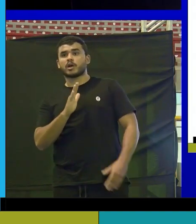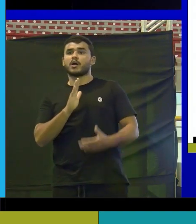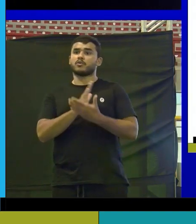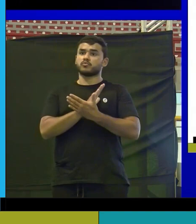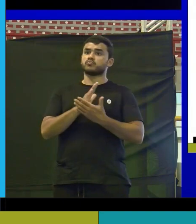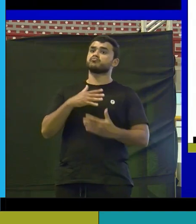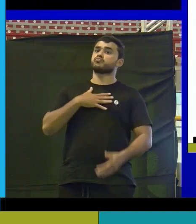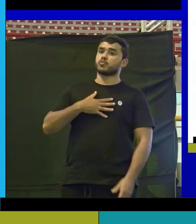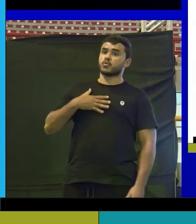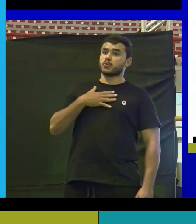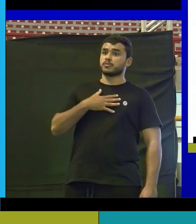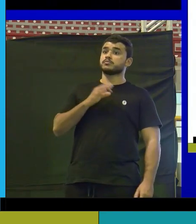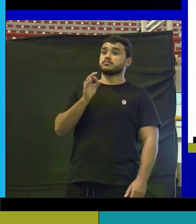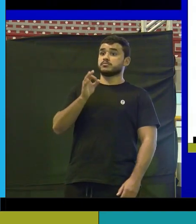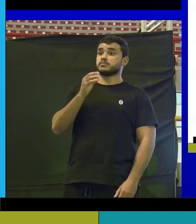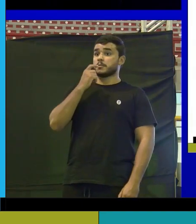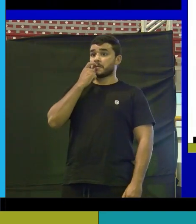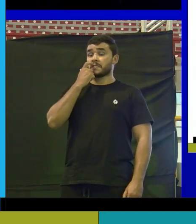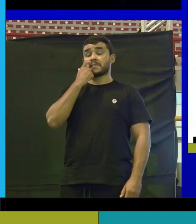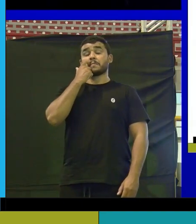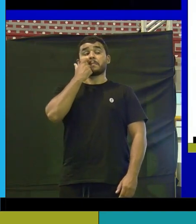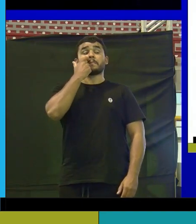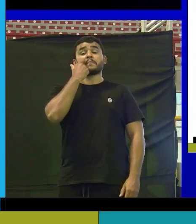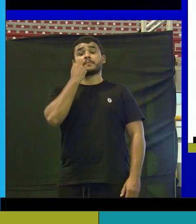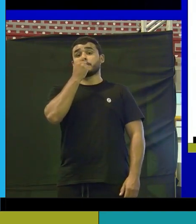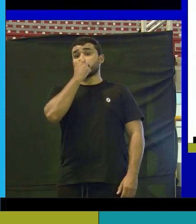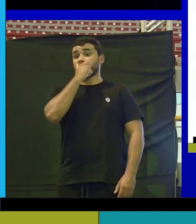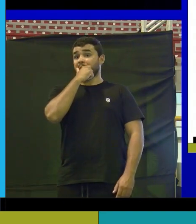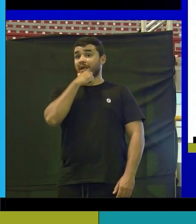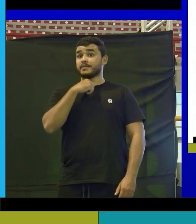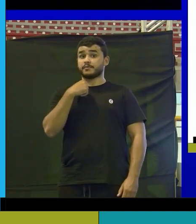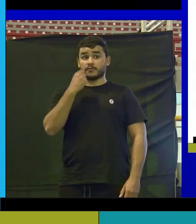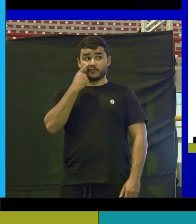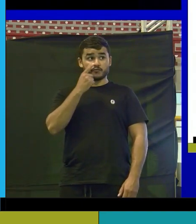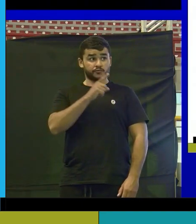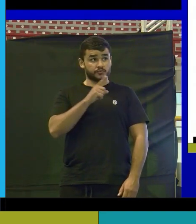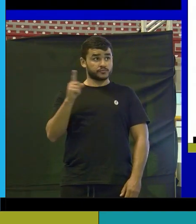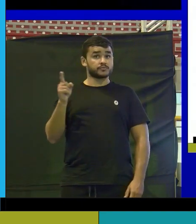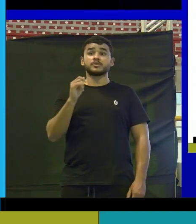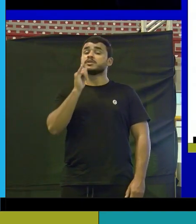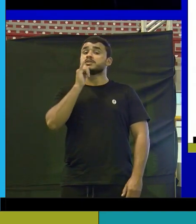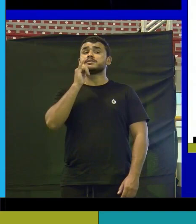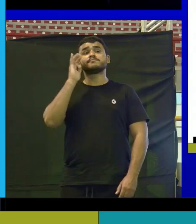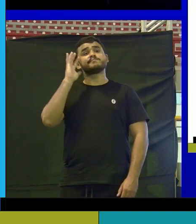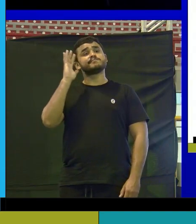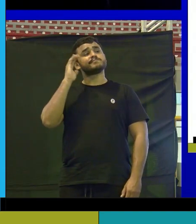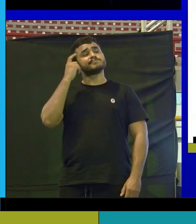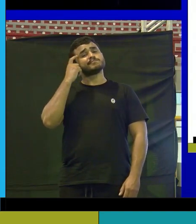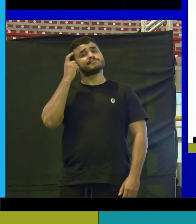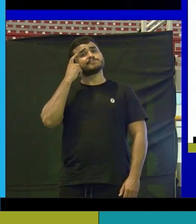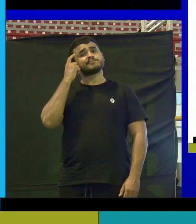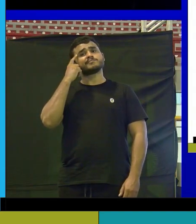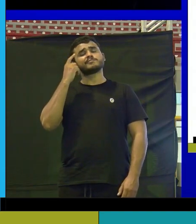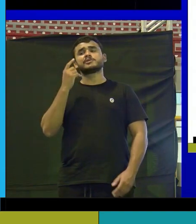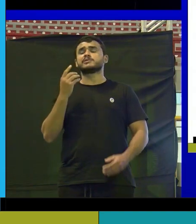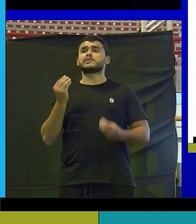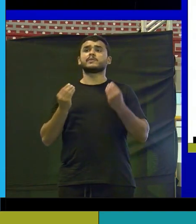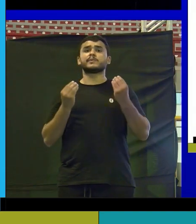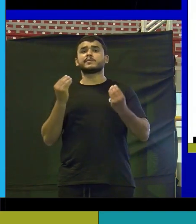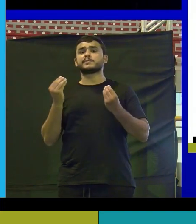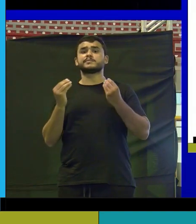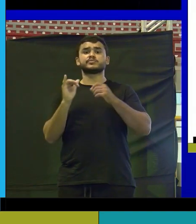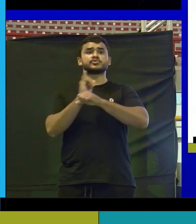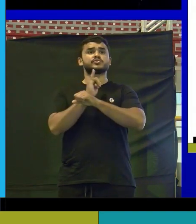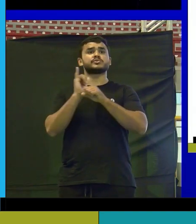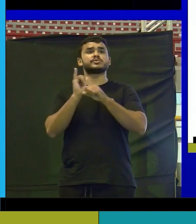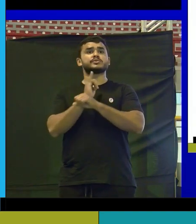gostam. Você deve concordar comigo que nesse exato momento você deve estar pensando aí em várias formas de